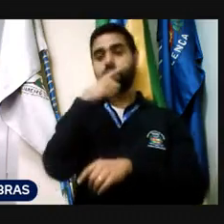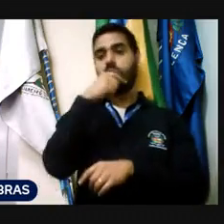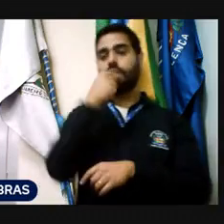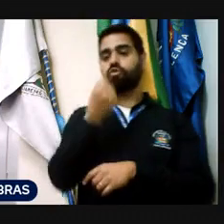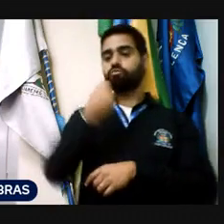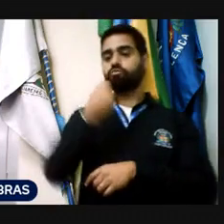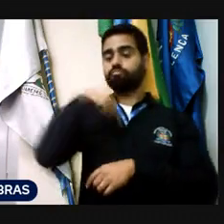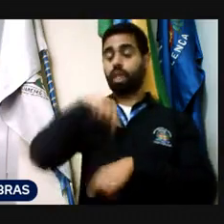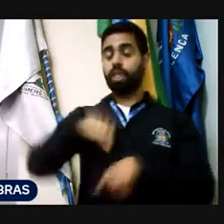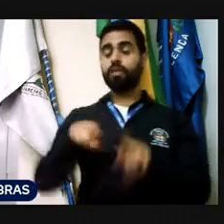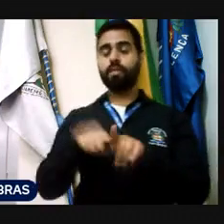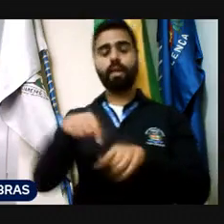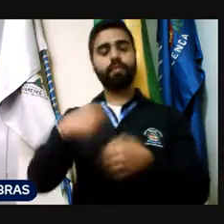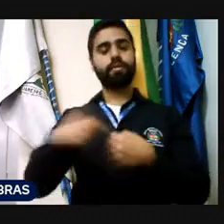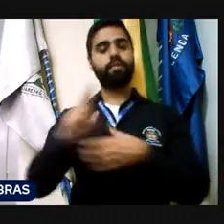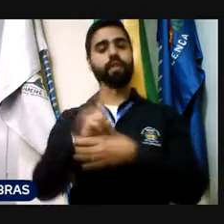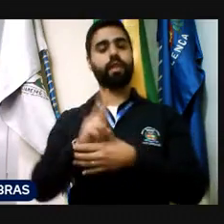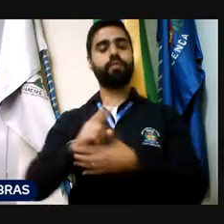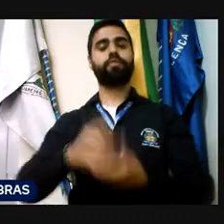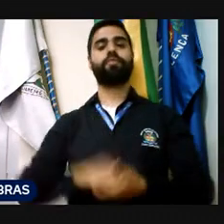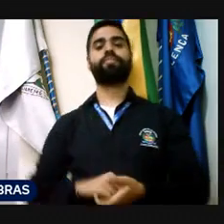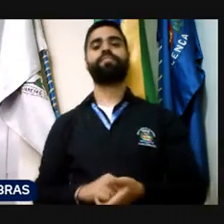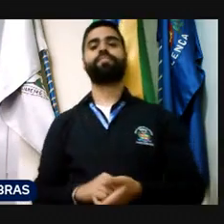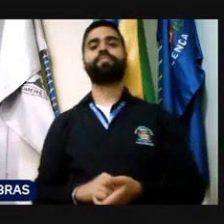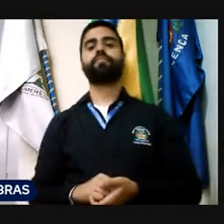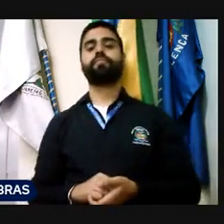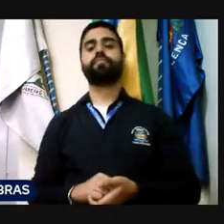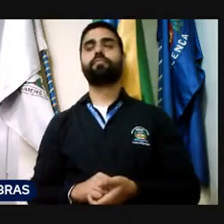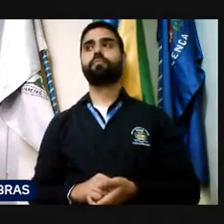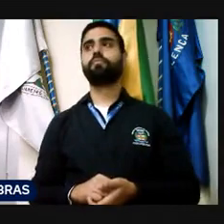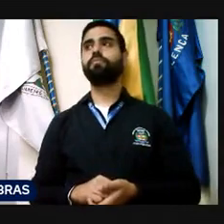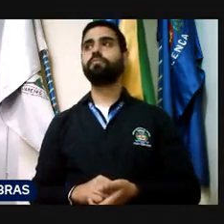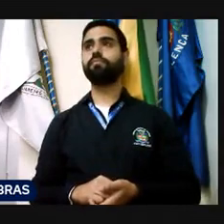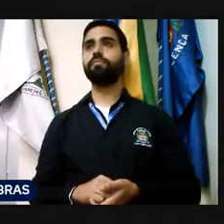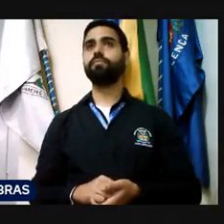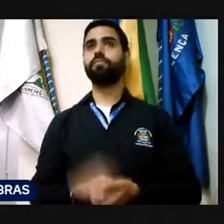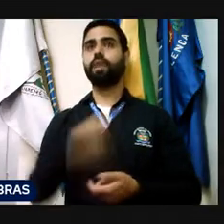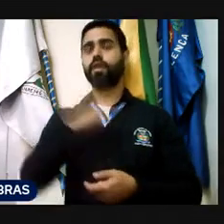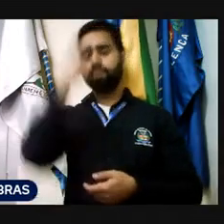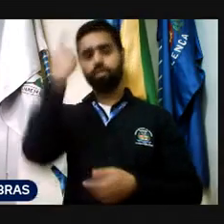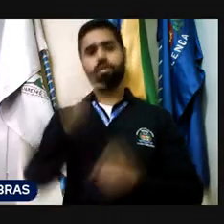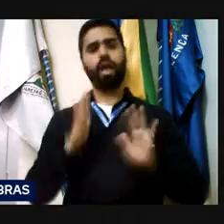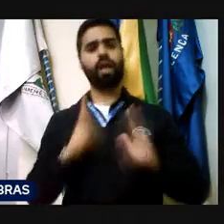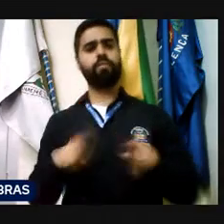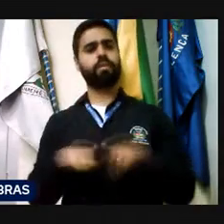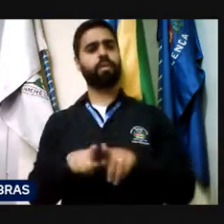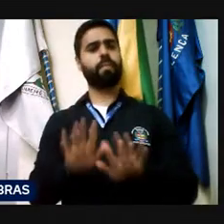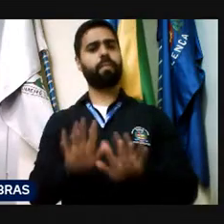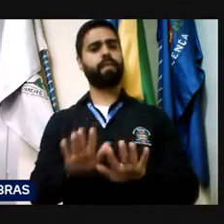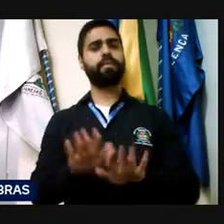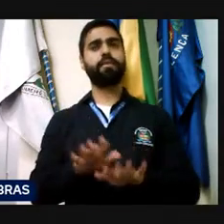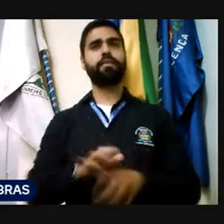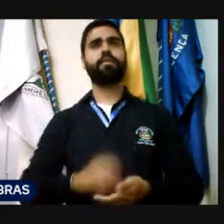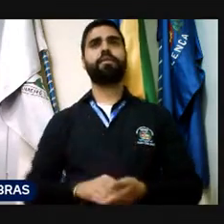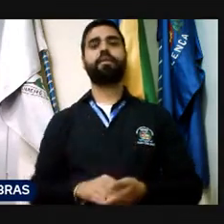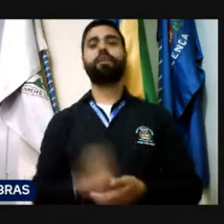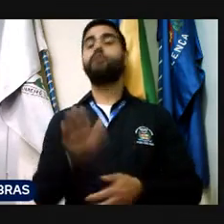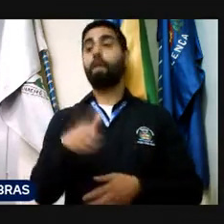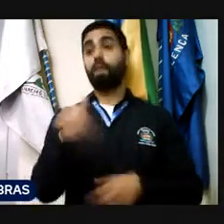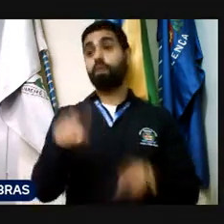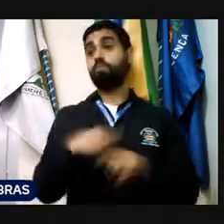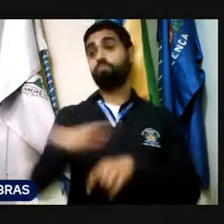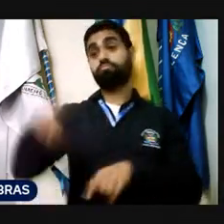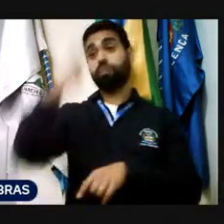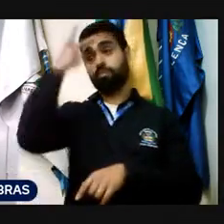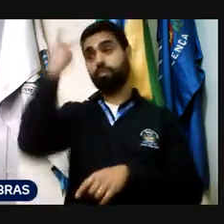aqui na nossa cidade, entendeu? Aqui em Valença. Essa água da rua, tem muitas pessoas que filtram ela e bebem. Então, quanto mais limpa ela chegar, seria melhor para todos